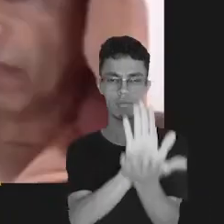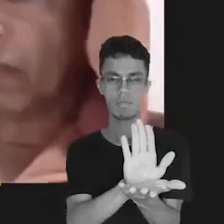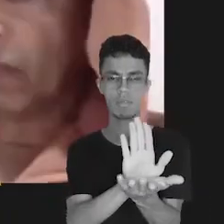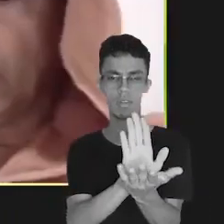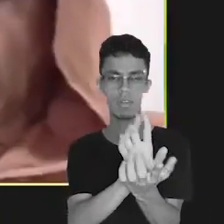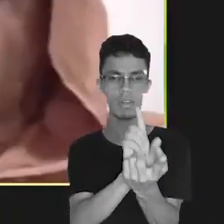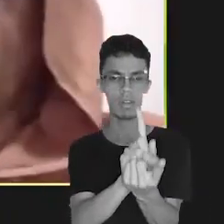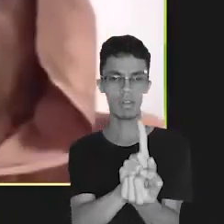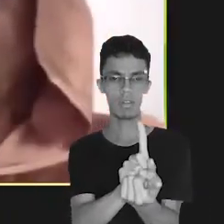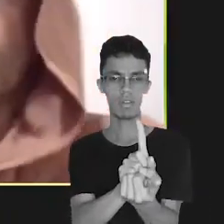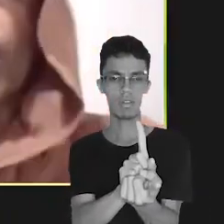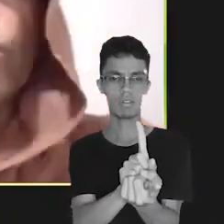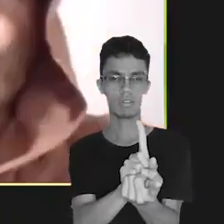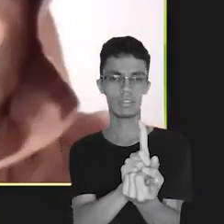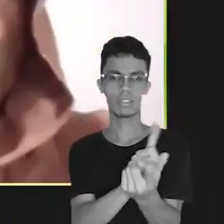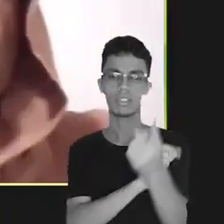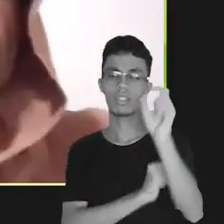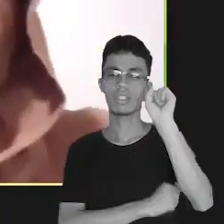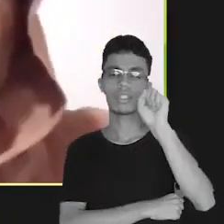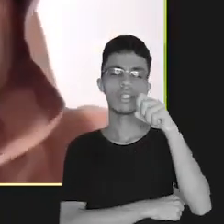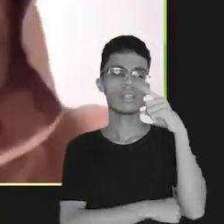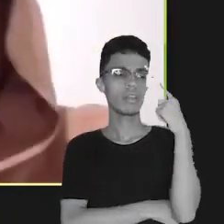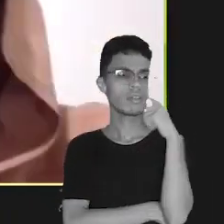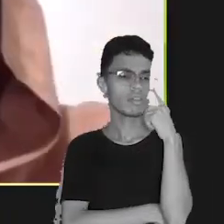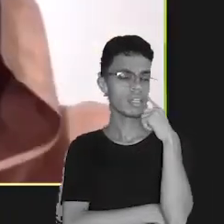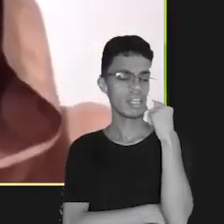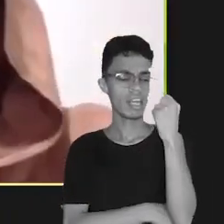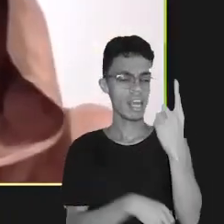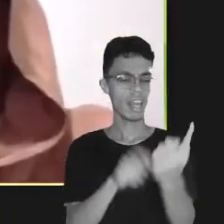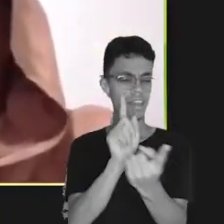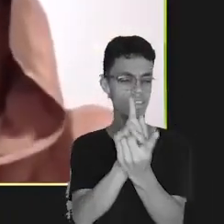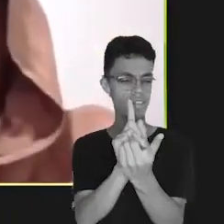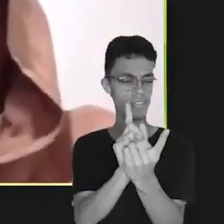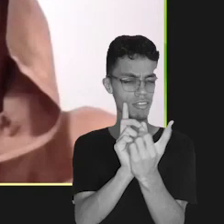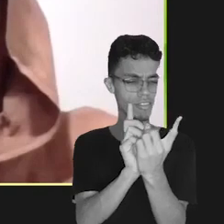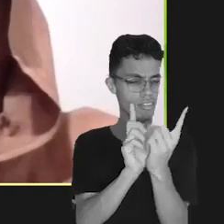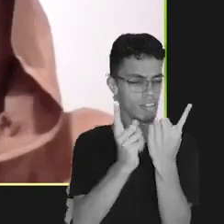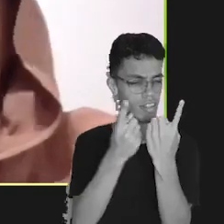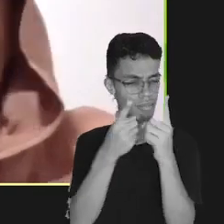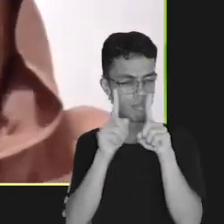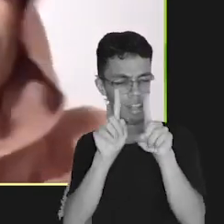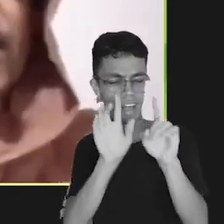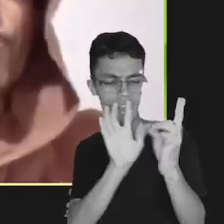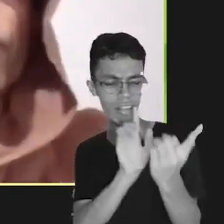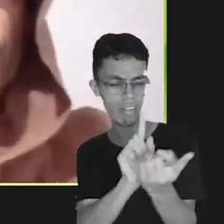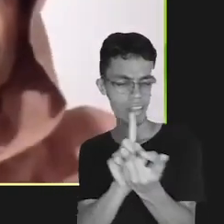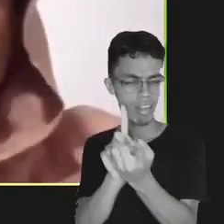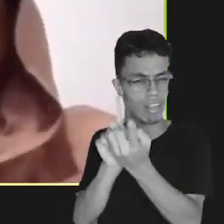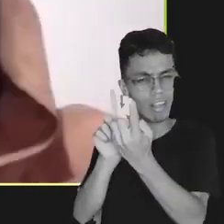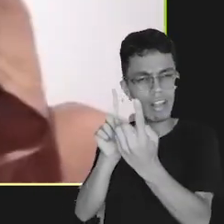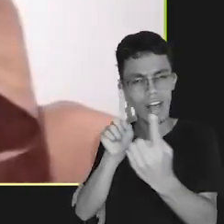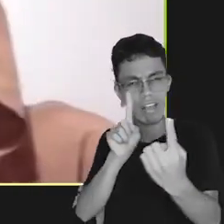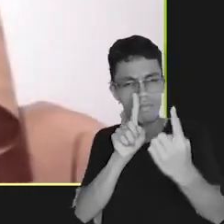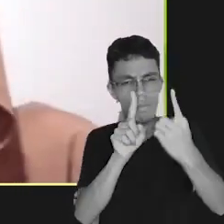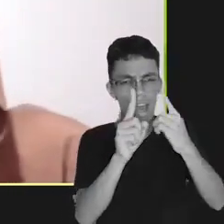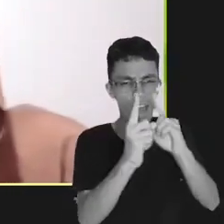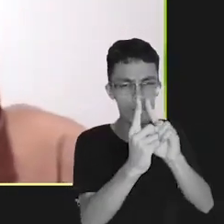Sim, sim. Eu o vi lutando com uma sombra. Era ágil e esquivo.